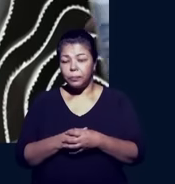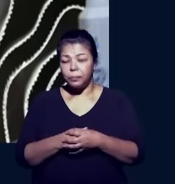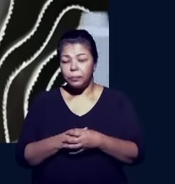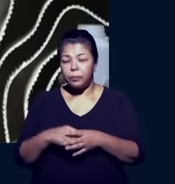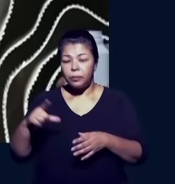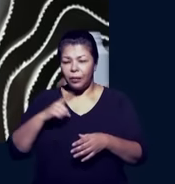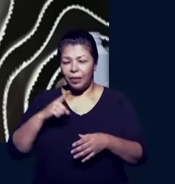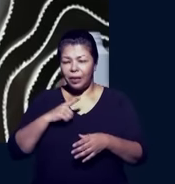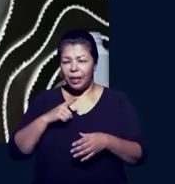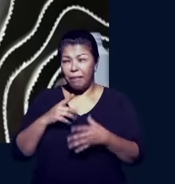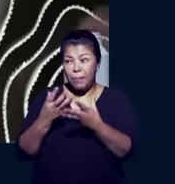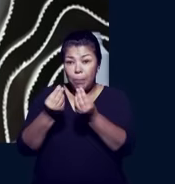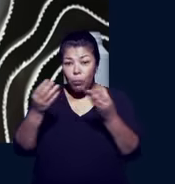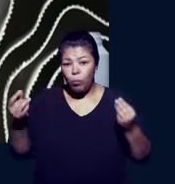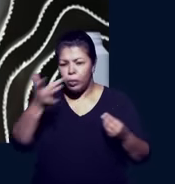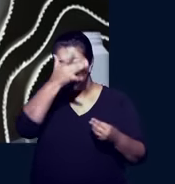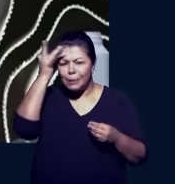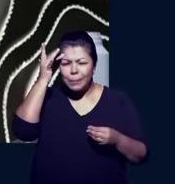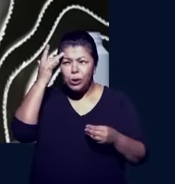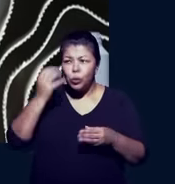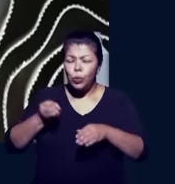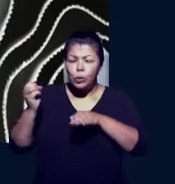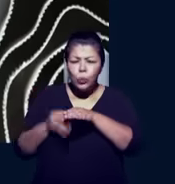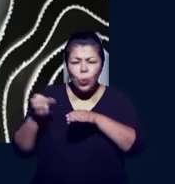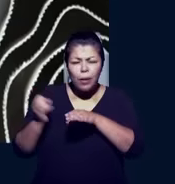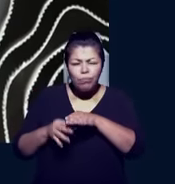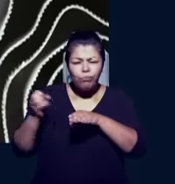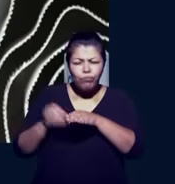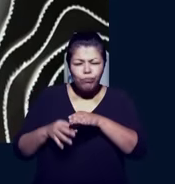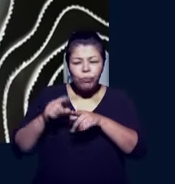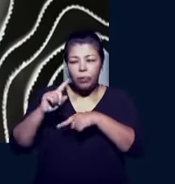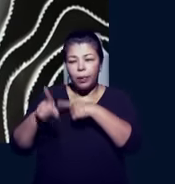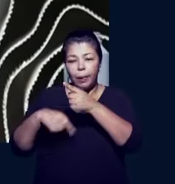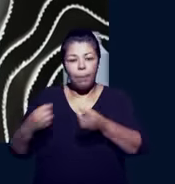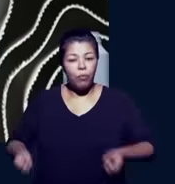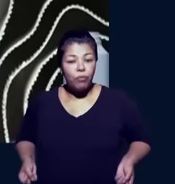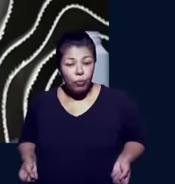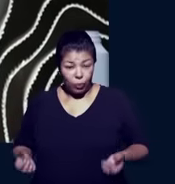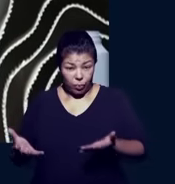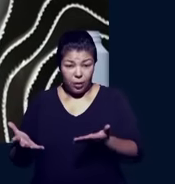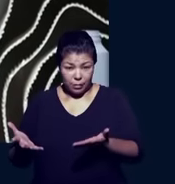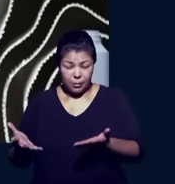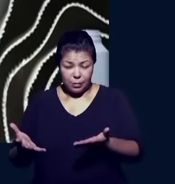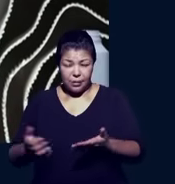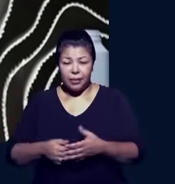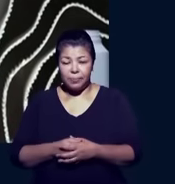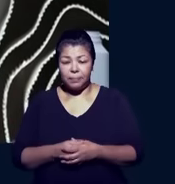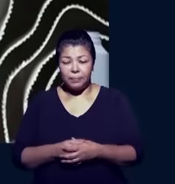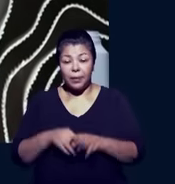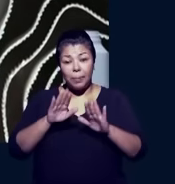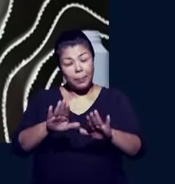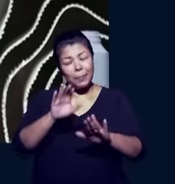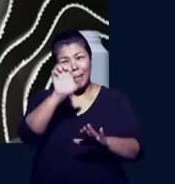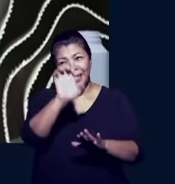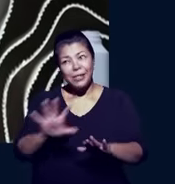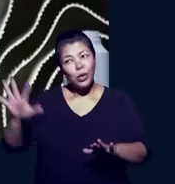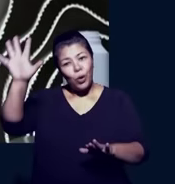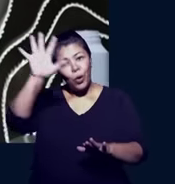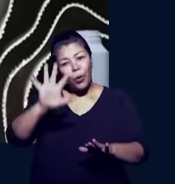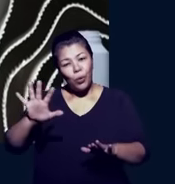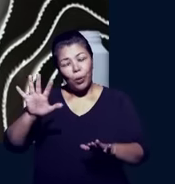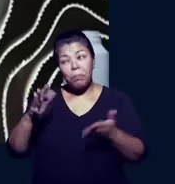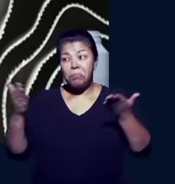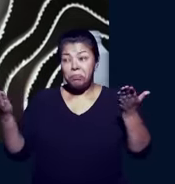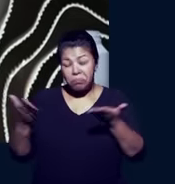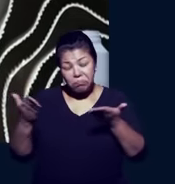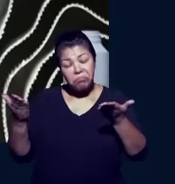excesso de poupança de fato foi gasto na Europa eh esse excesso de poupança ele ainda continua bastante relevante